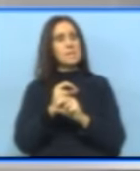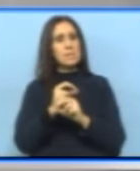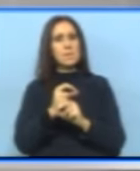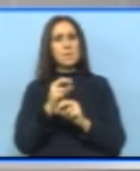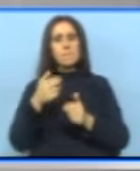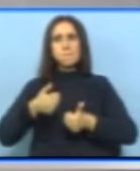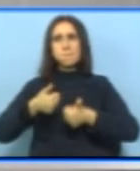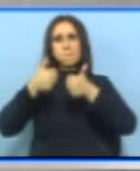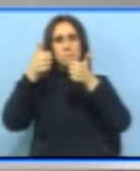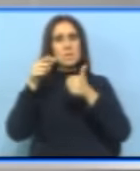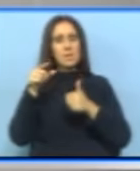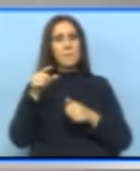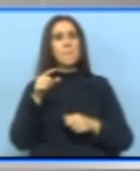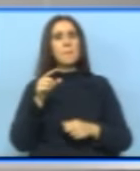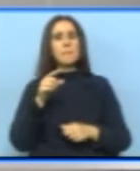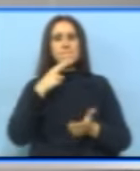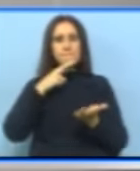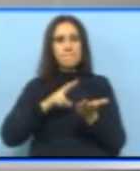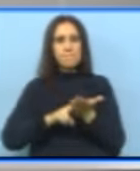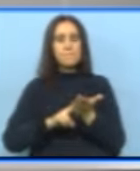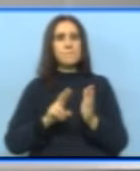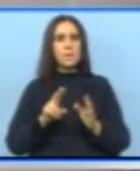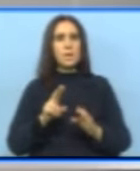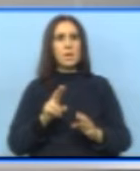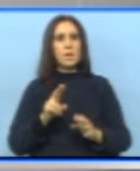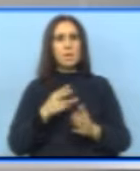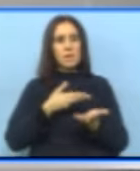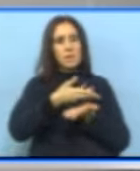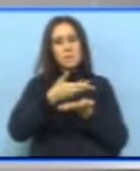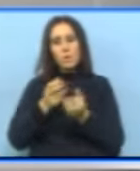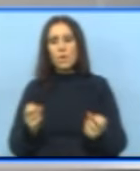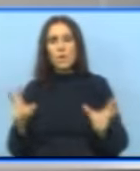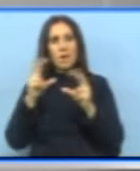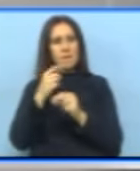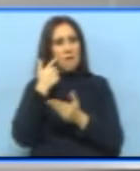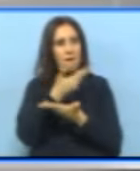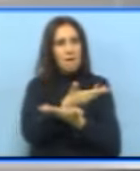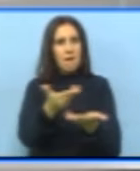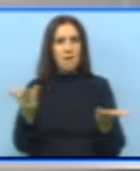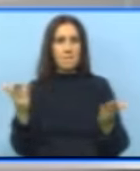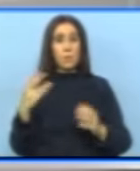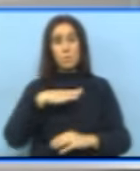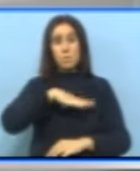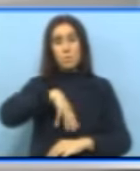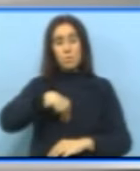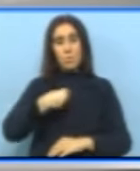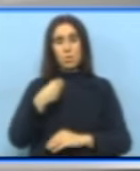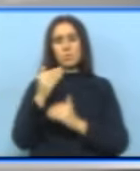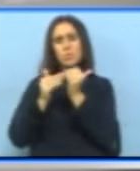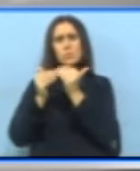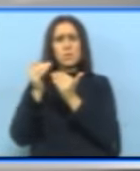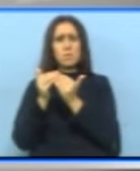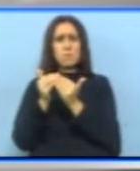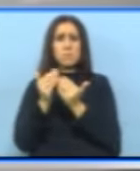santidade que passa pelas relações novas que fazemos, pela construção do mundo como